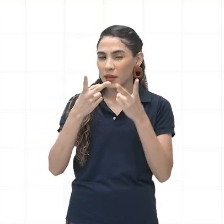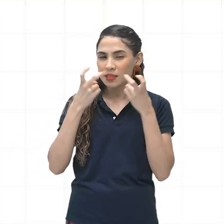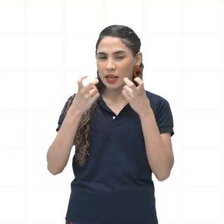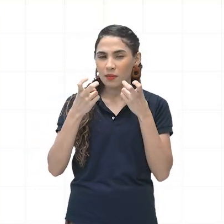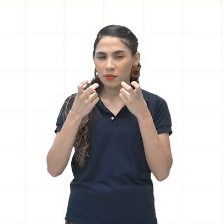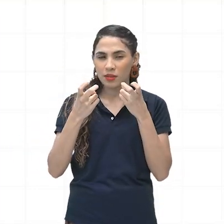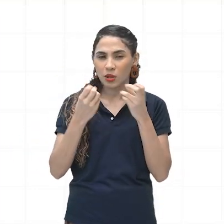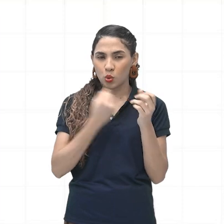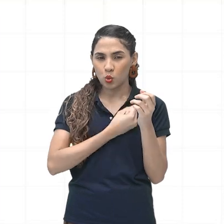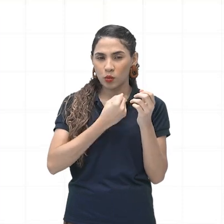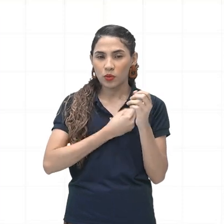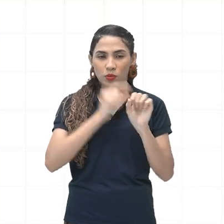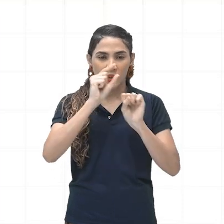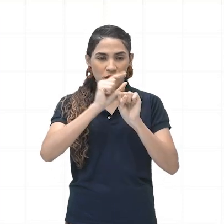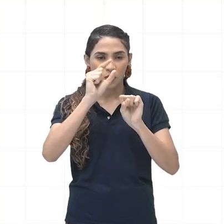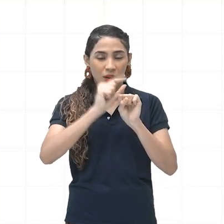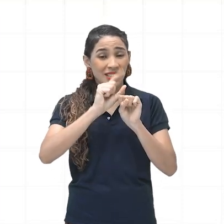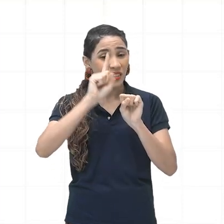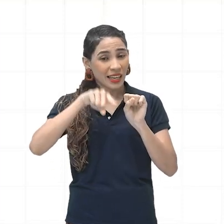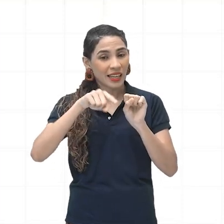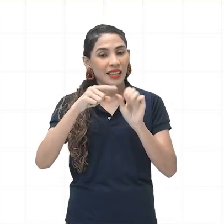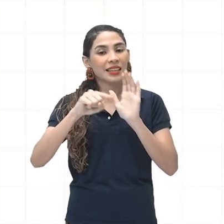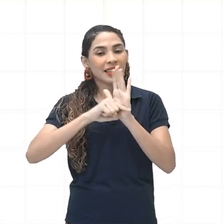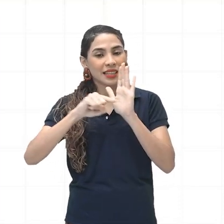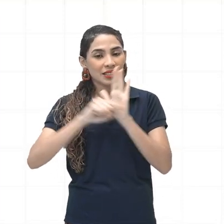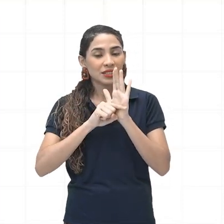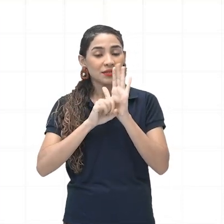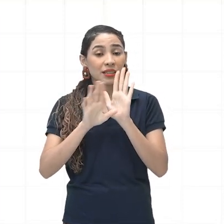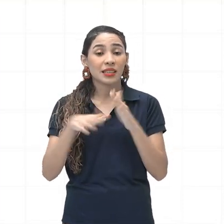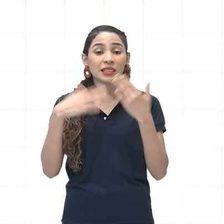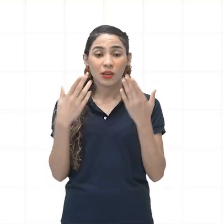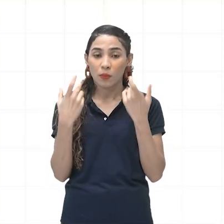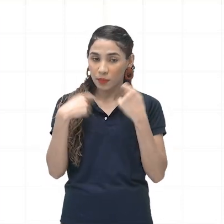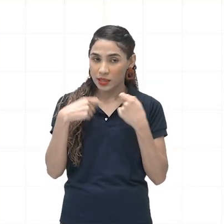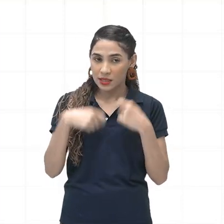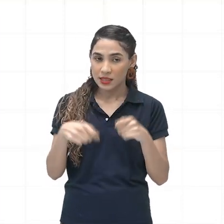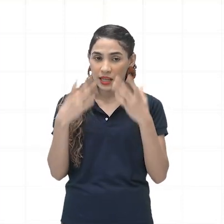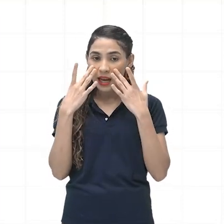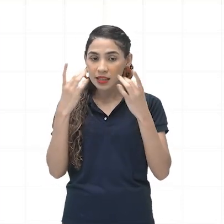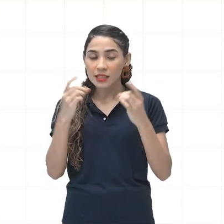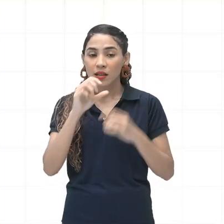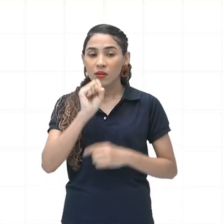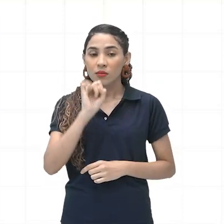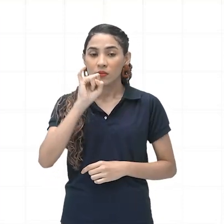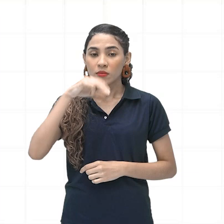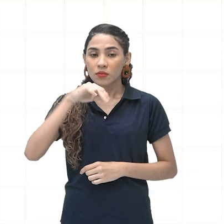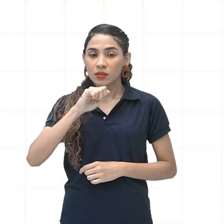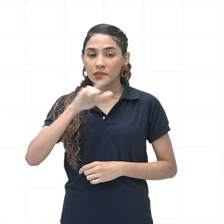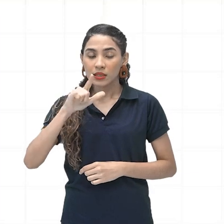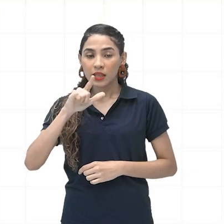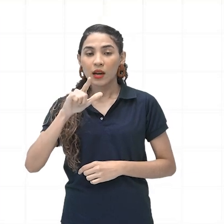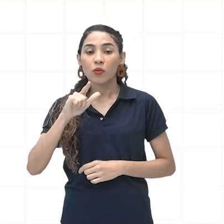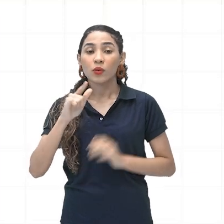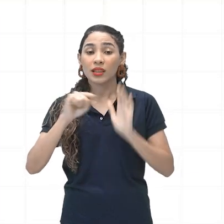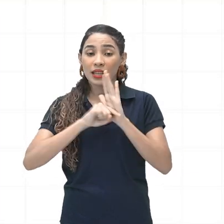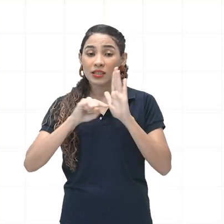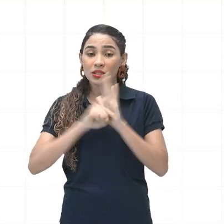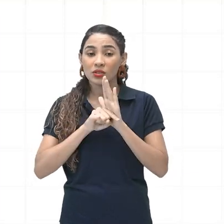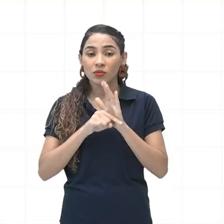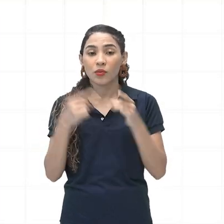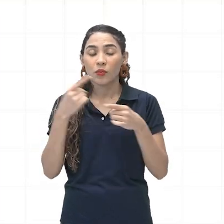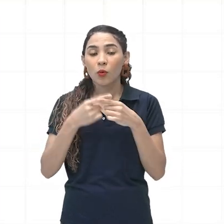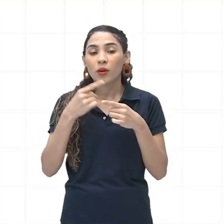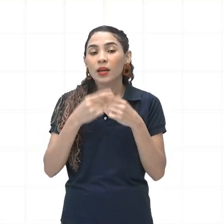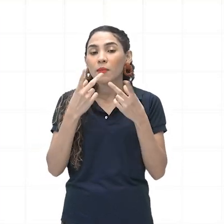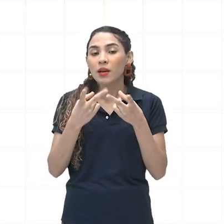são negativos. Então, tenho que ter esse ponto de atenção para os sinais negativos, porque aqui a gente